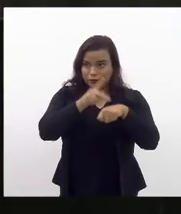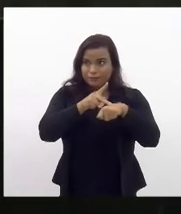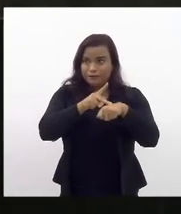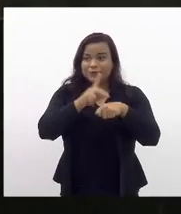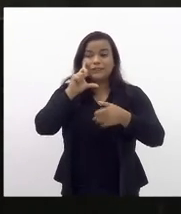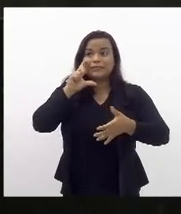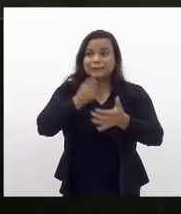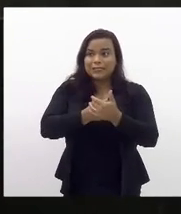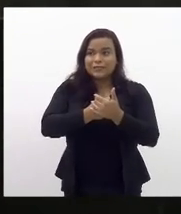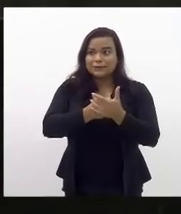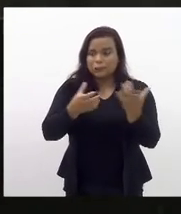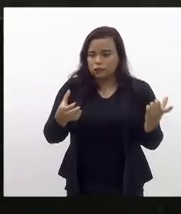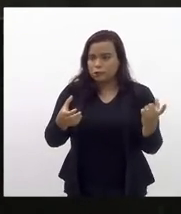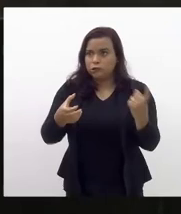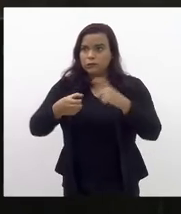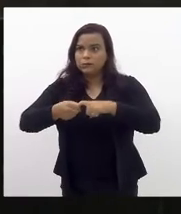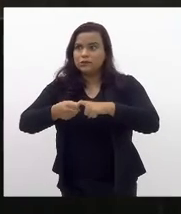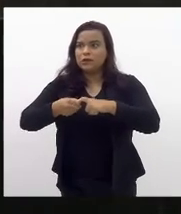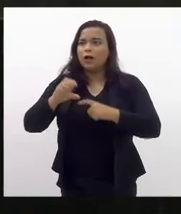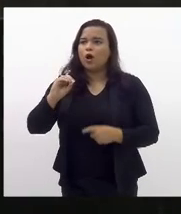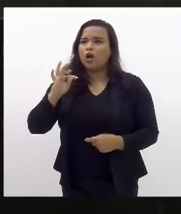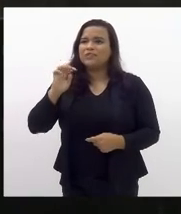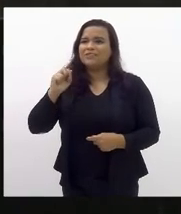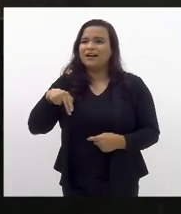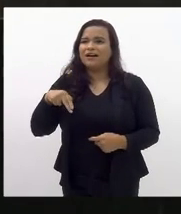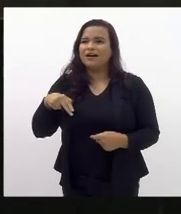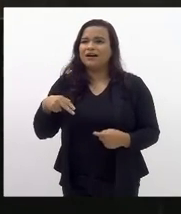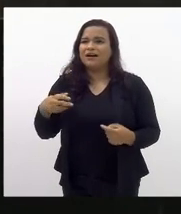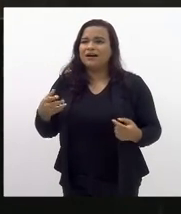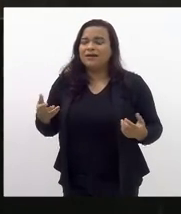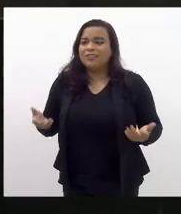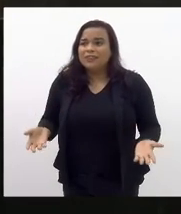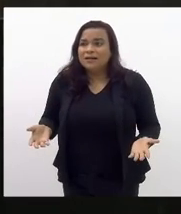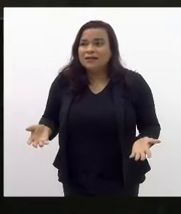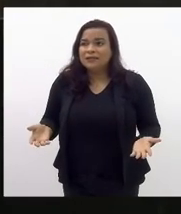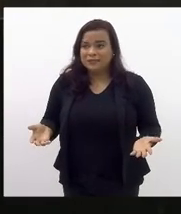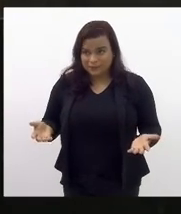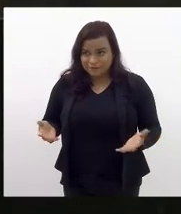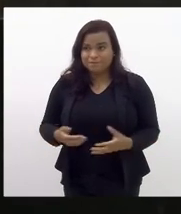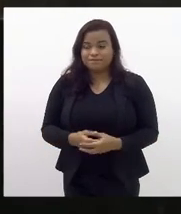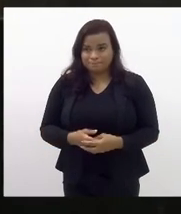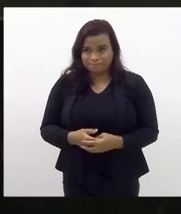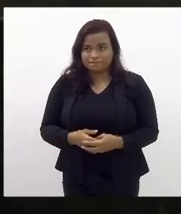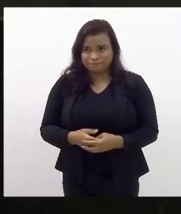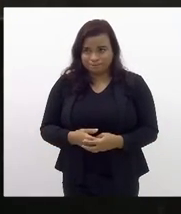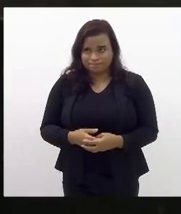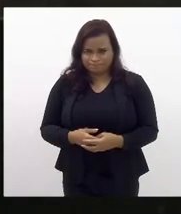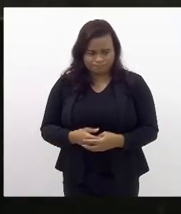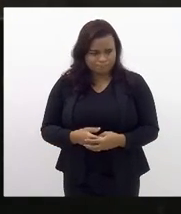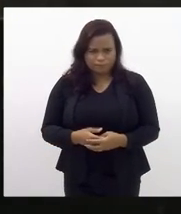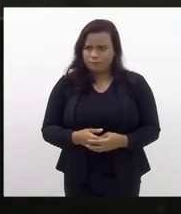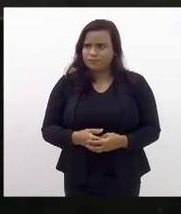para a OTAN. Ora, cadê a autodeterminação dos povos?